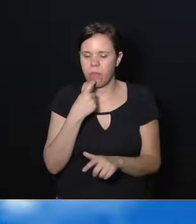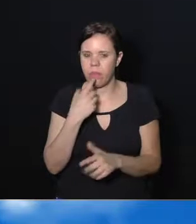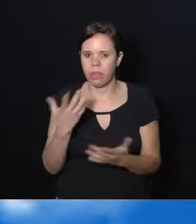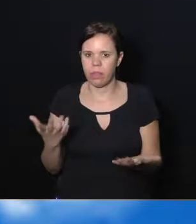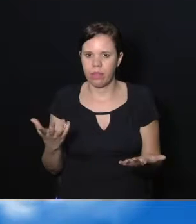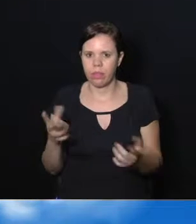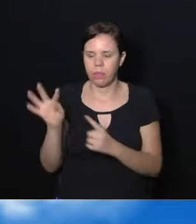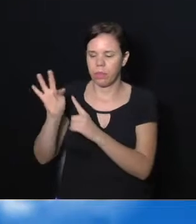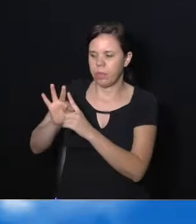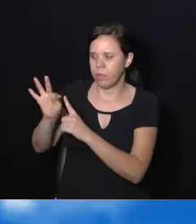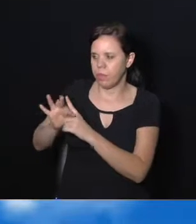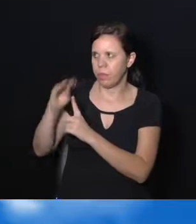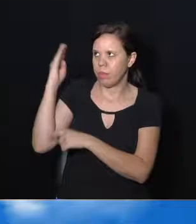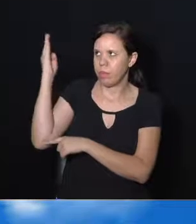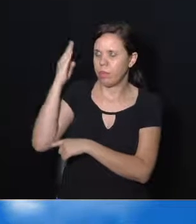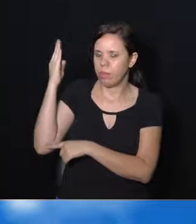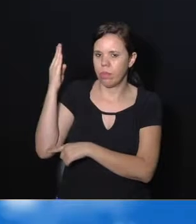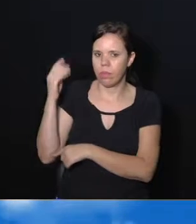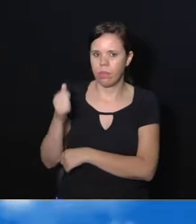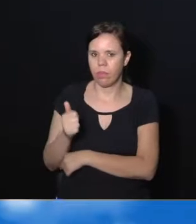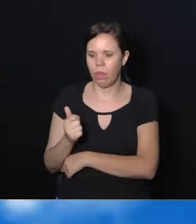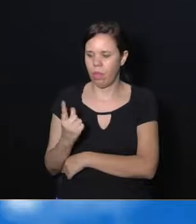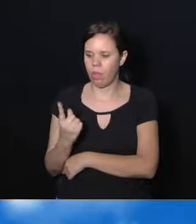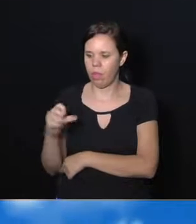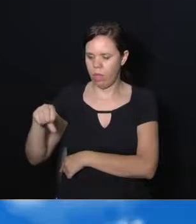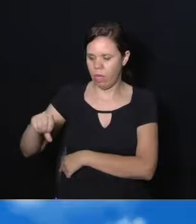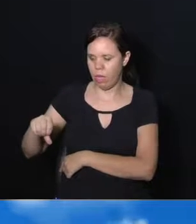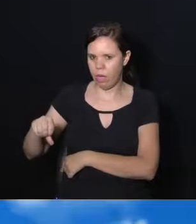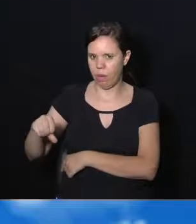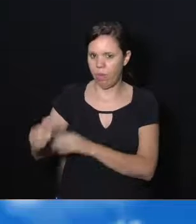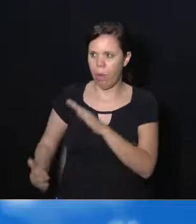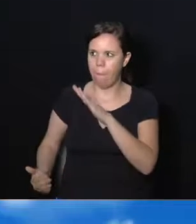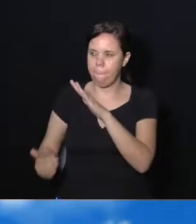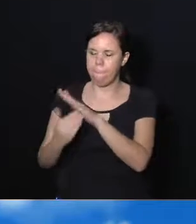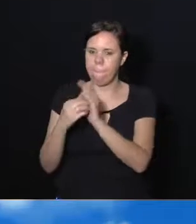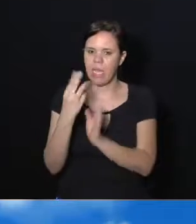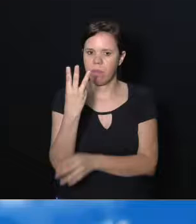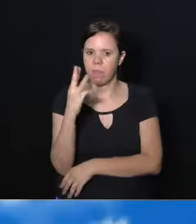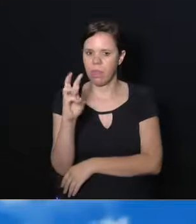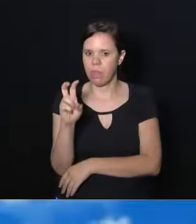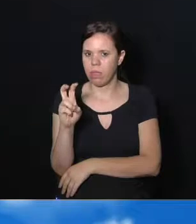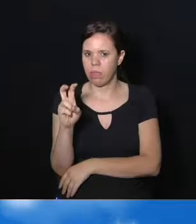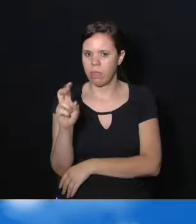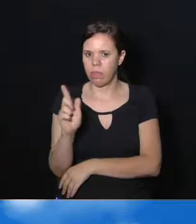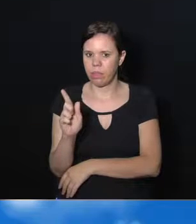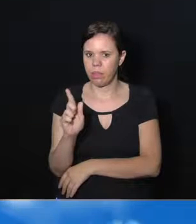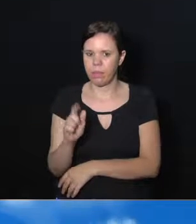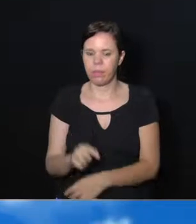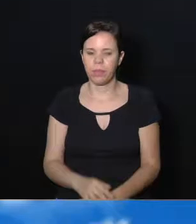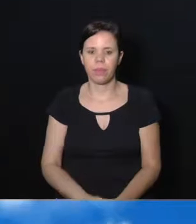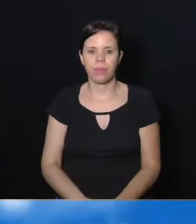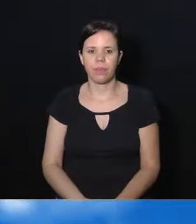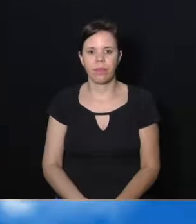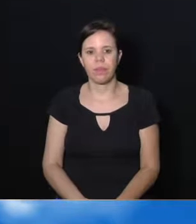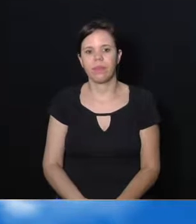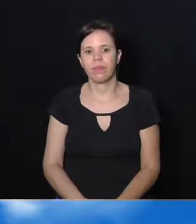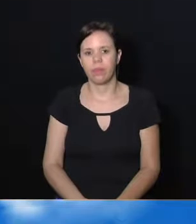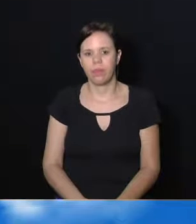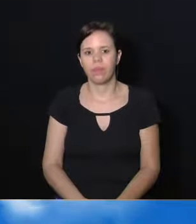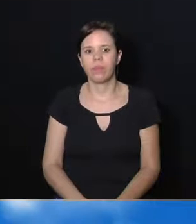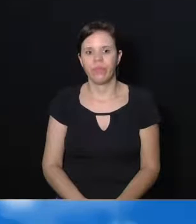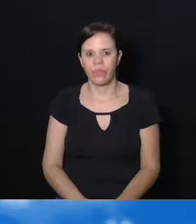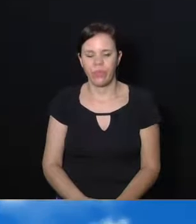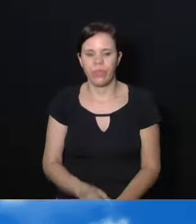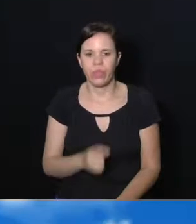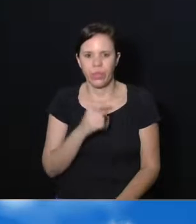as temperaturas, mínima de 19 e a máxima pode chegar aos 35 graus. É inverno